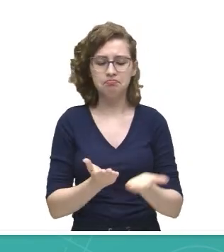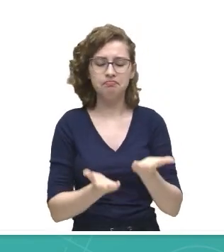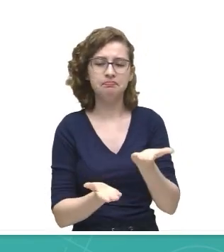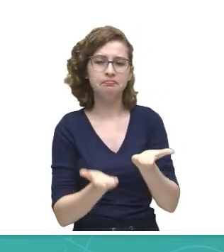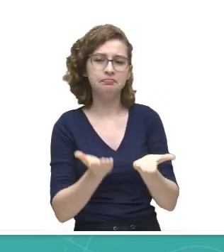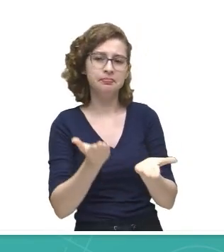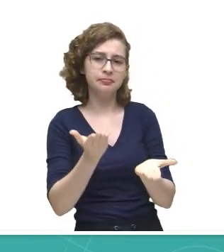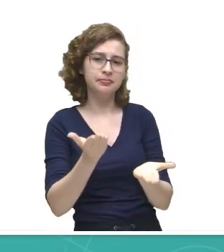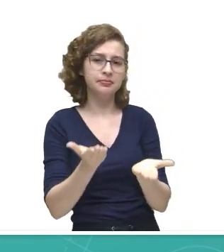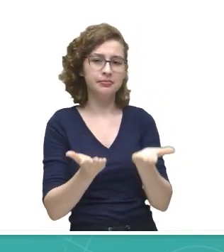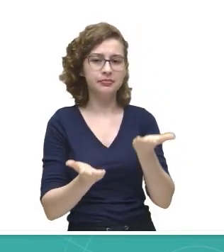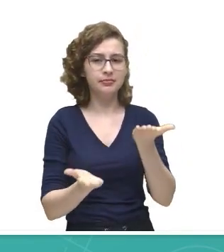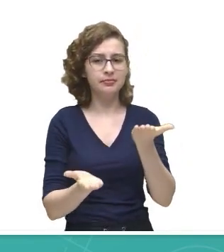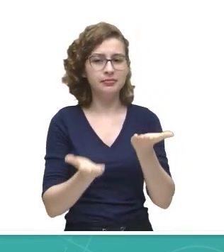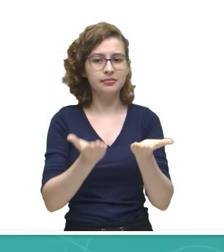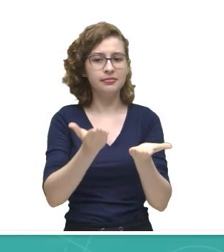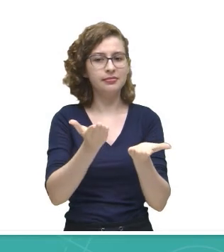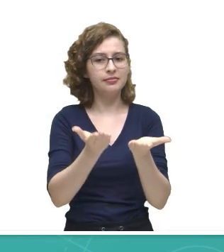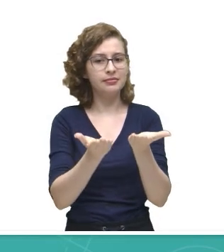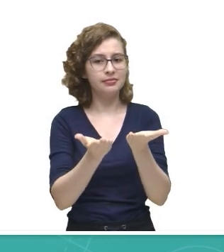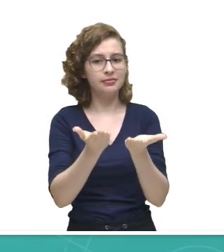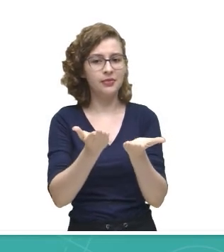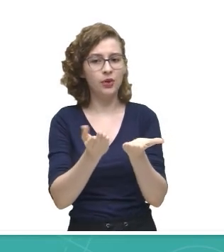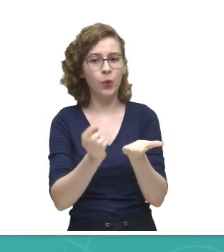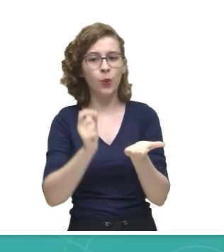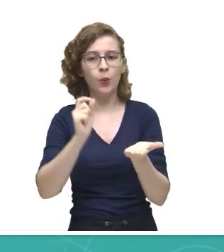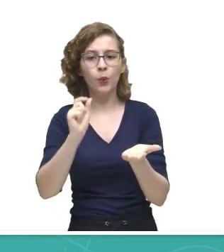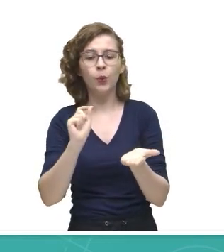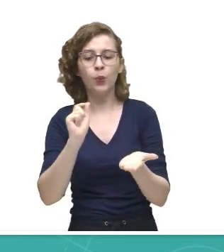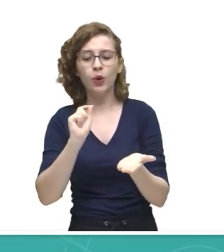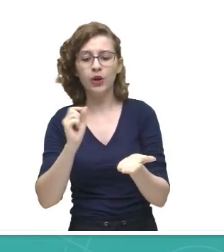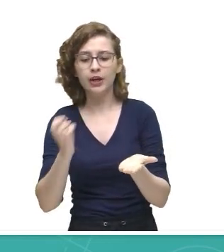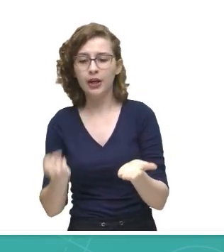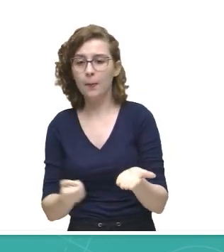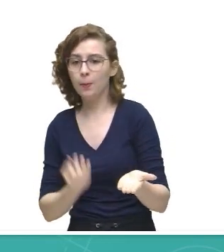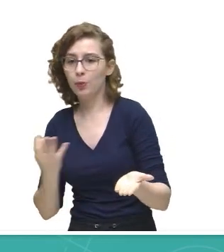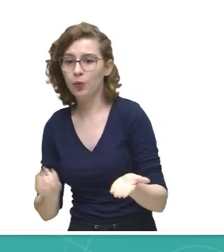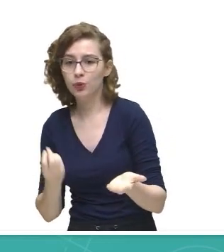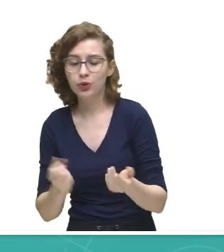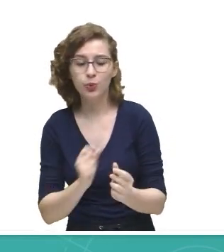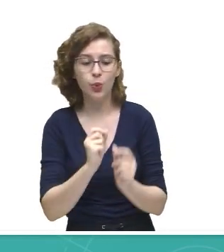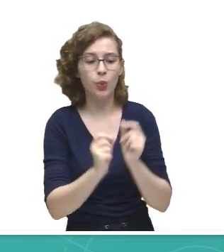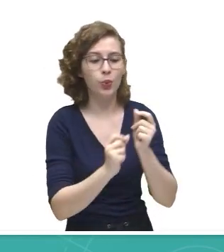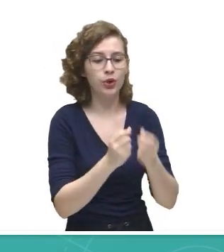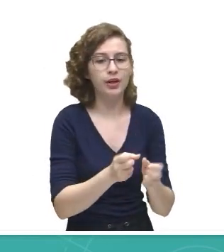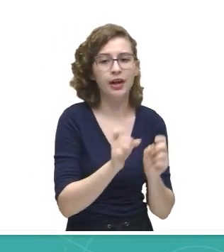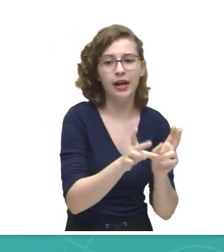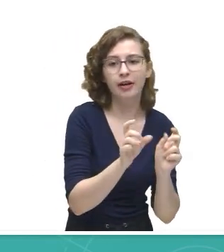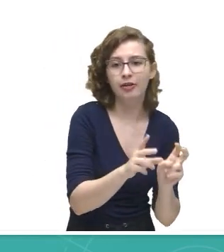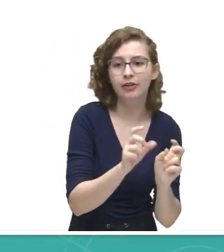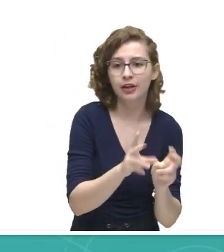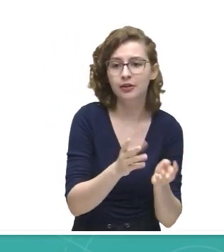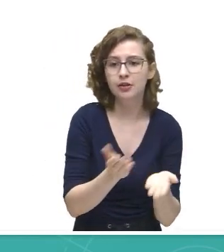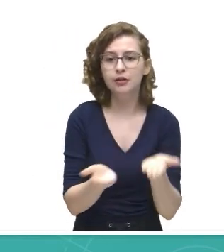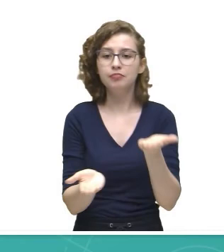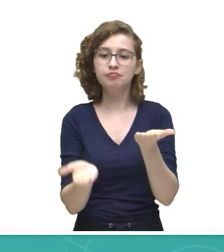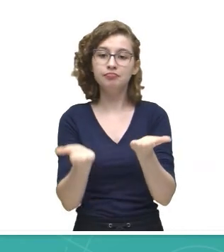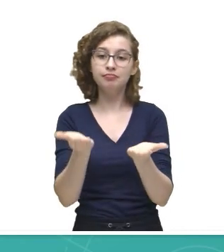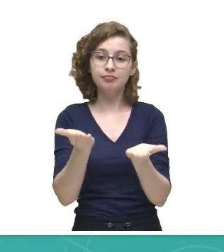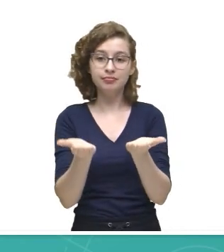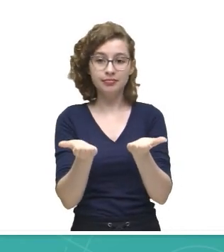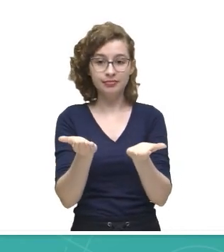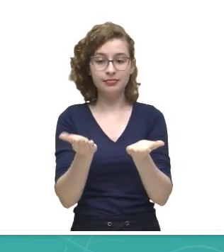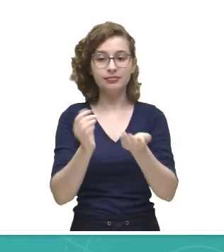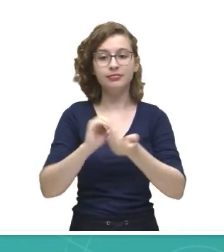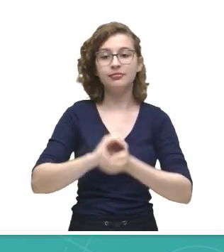aí entre essa questão do que era produzido, do que era comprado, comercializado e também de tudo que era vendido. Então,